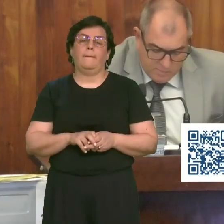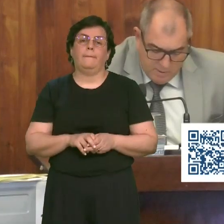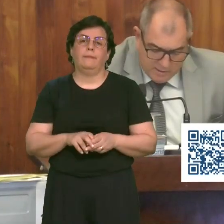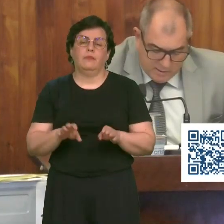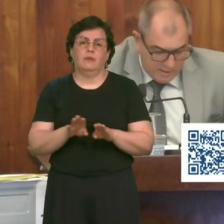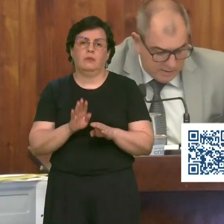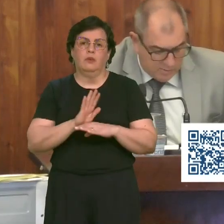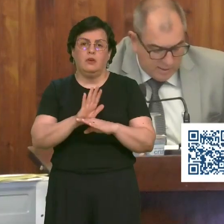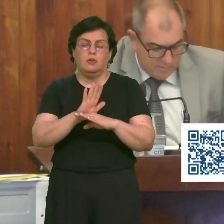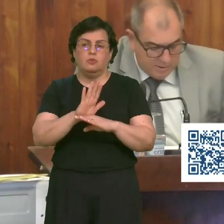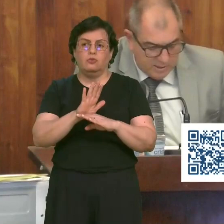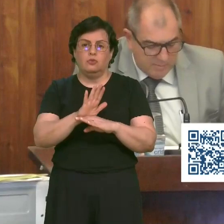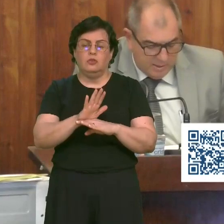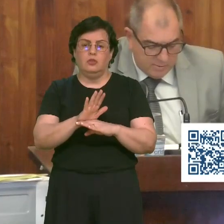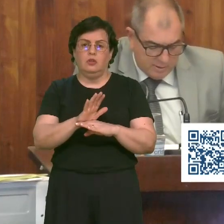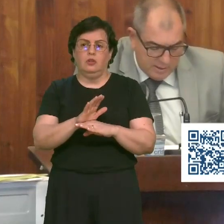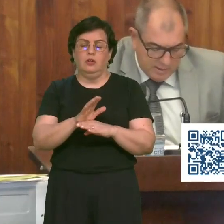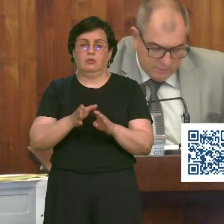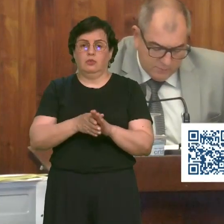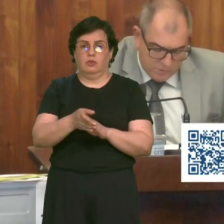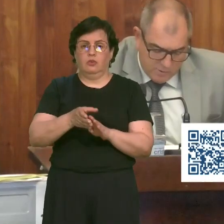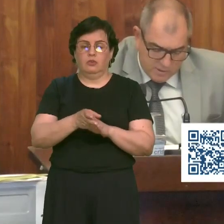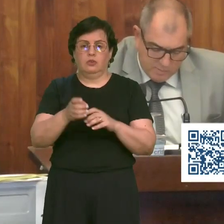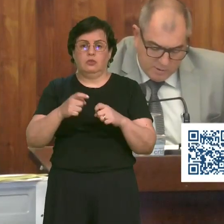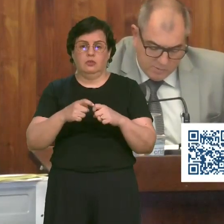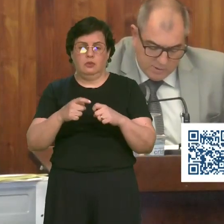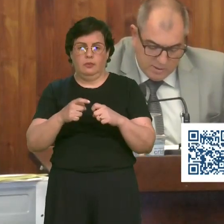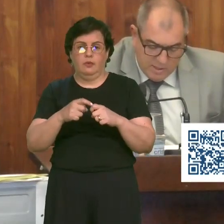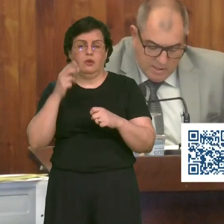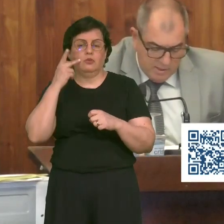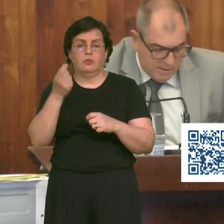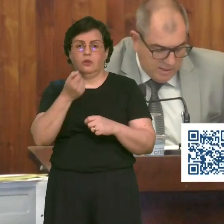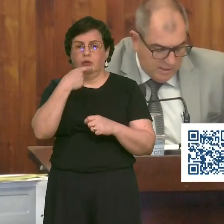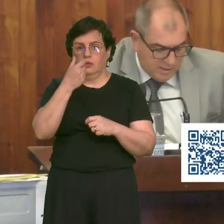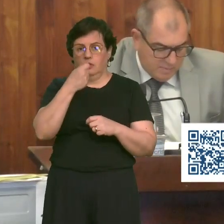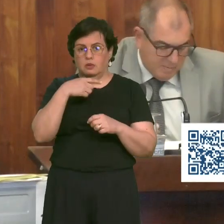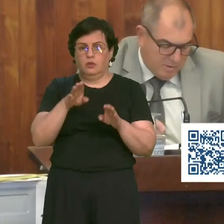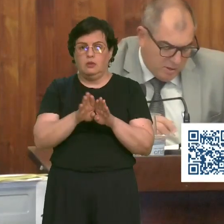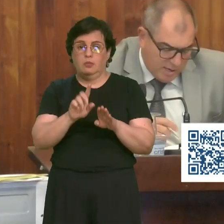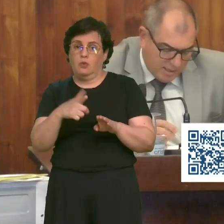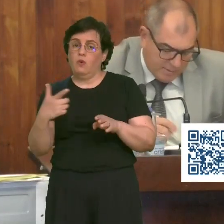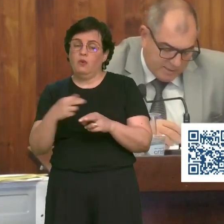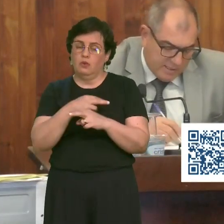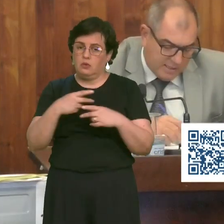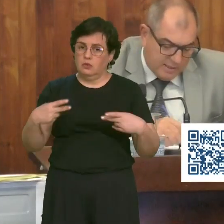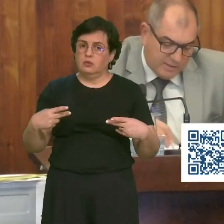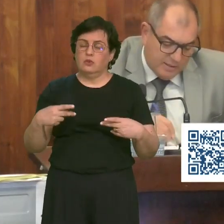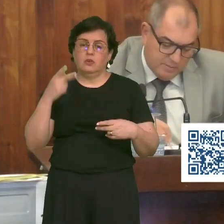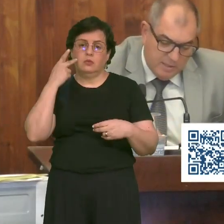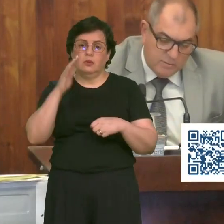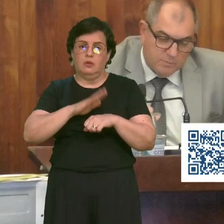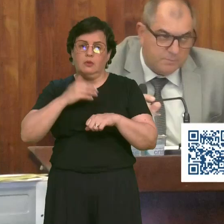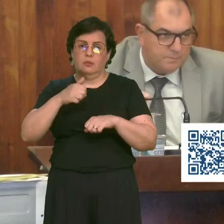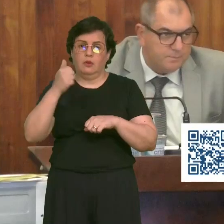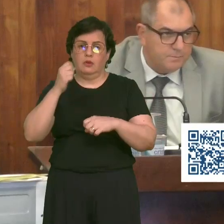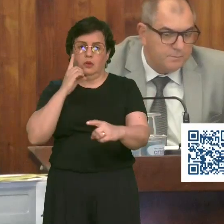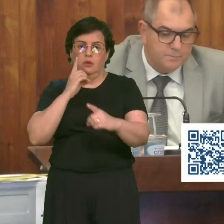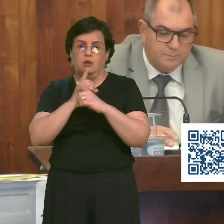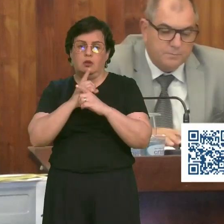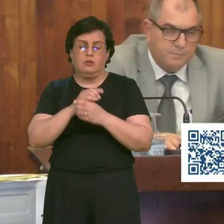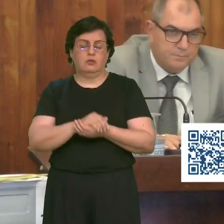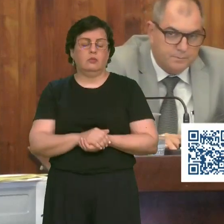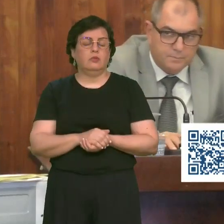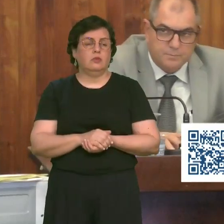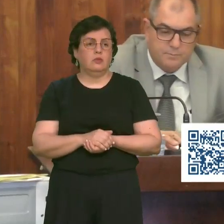orientações médicas relacionadas medicamentos agregando funções que poderão ser inseridas para melhorar a capacidade de atendimento